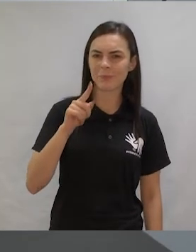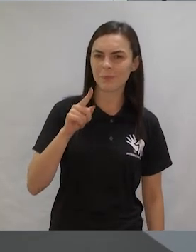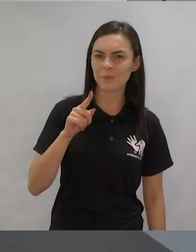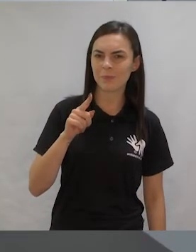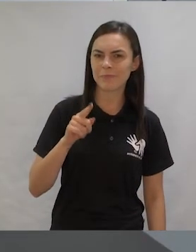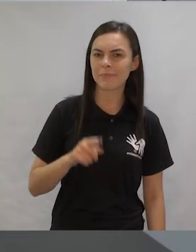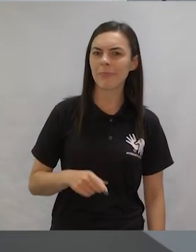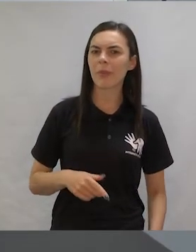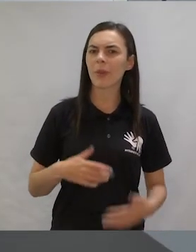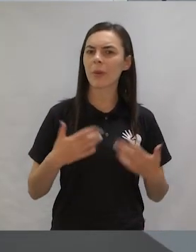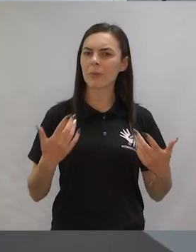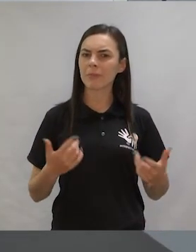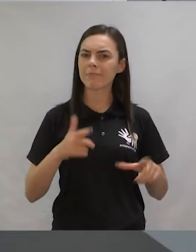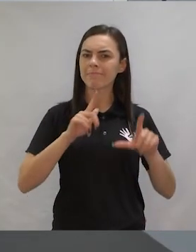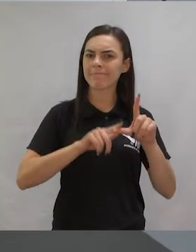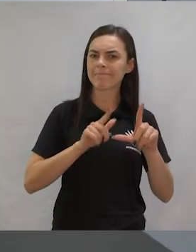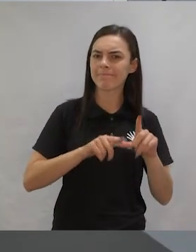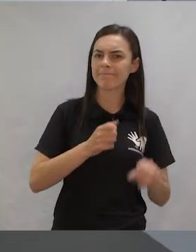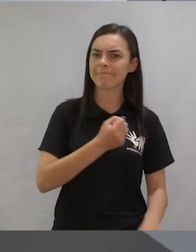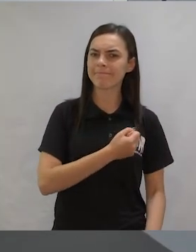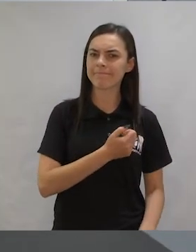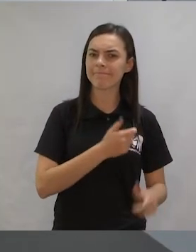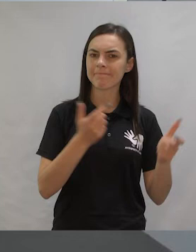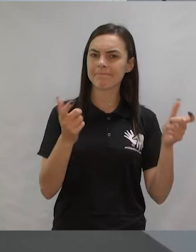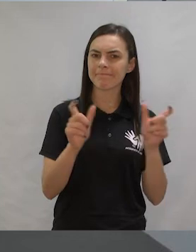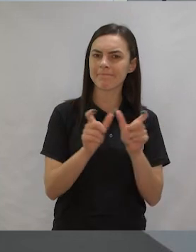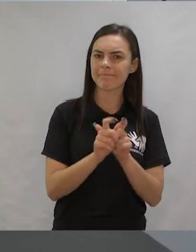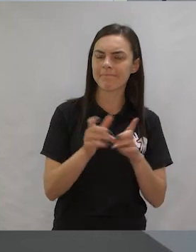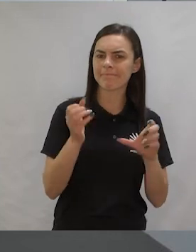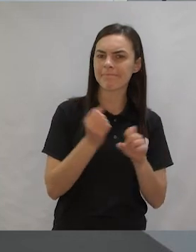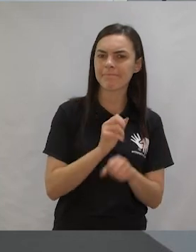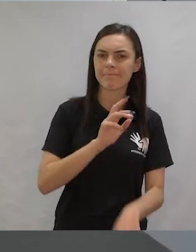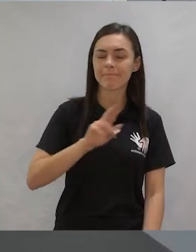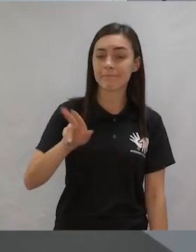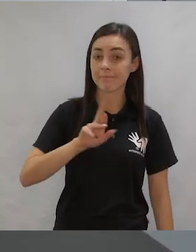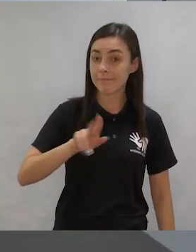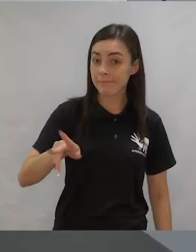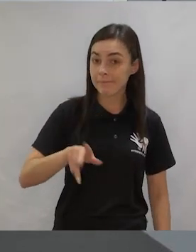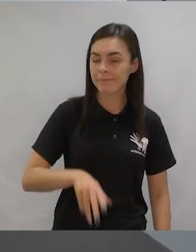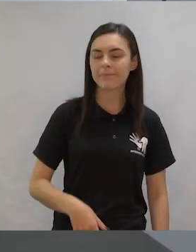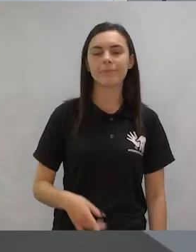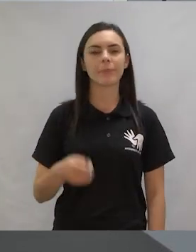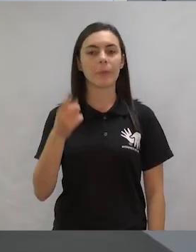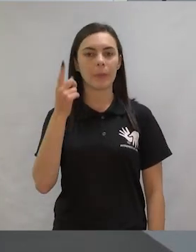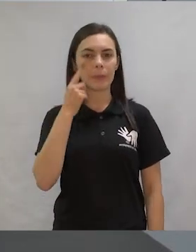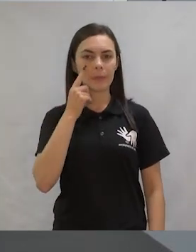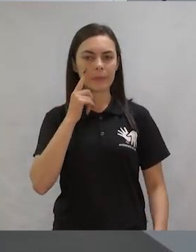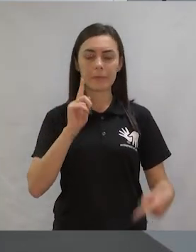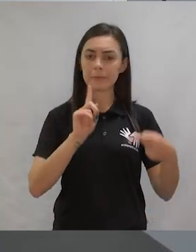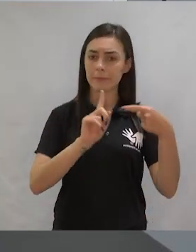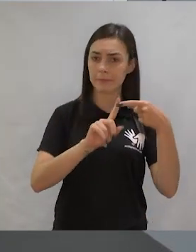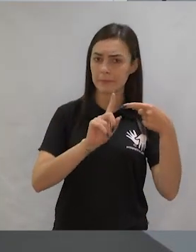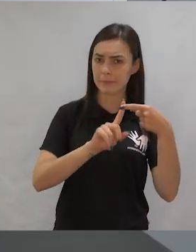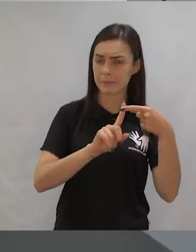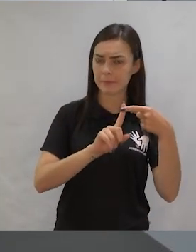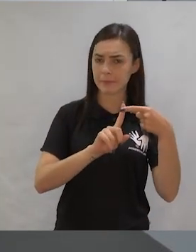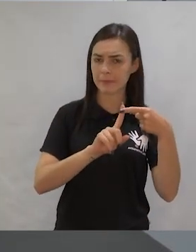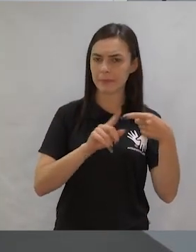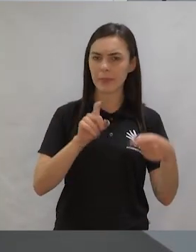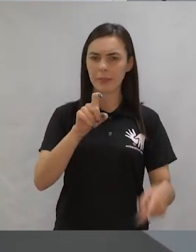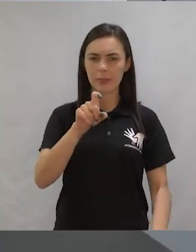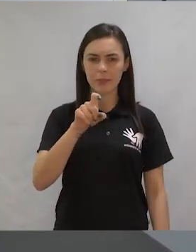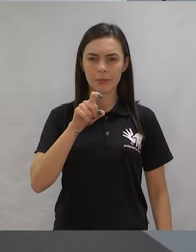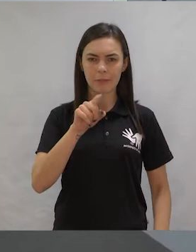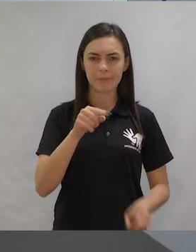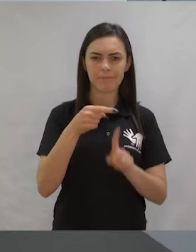conseguiram descobrir qual não é uma expressão algébrica? Então, olha só. A letra A,